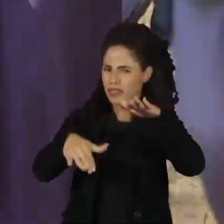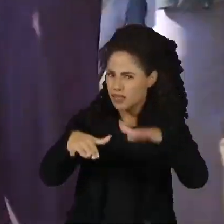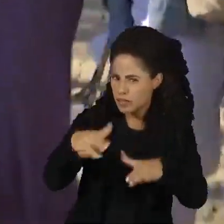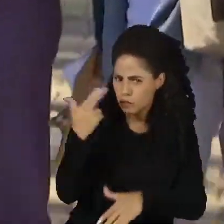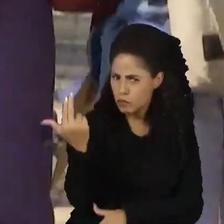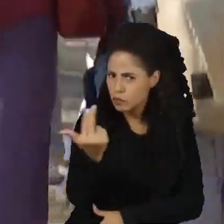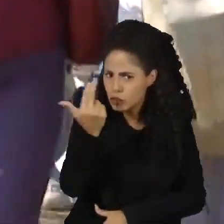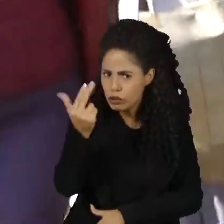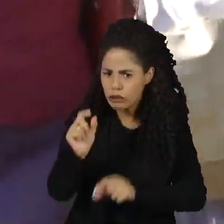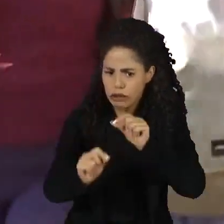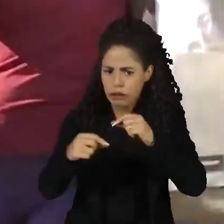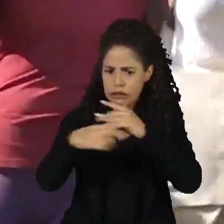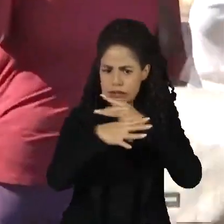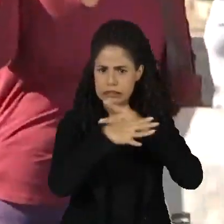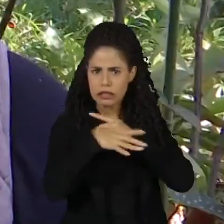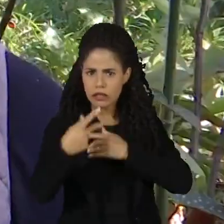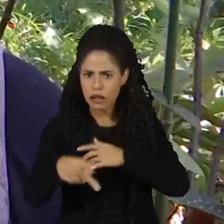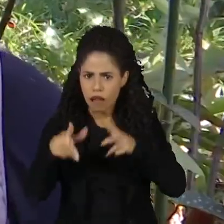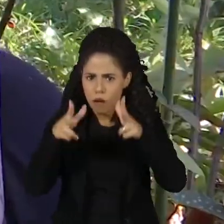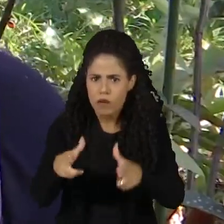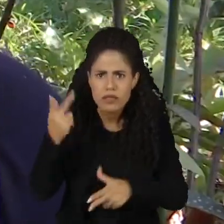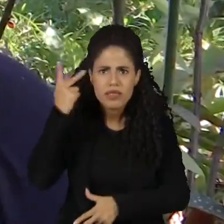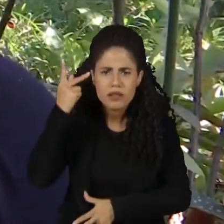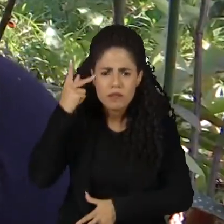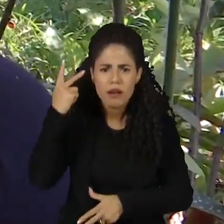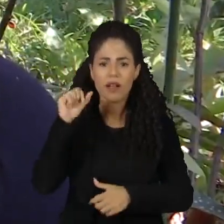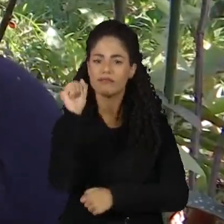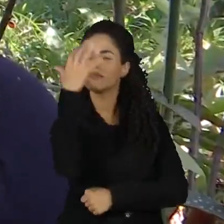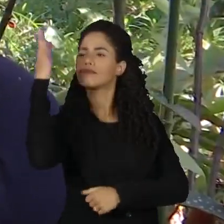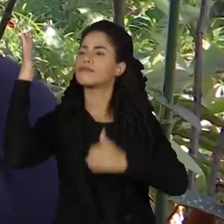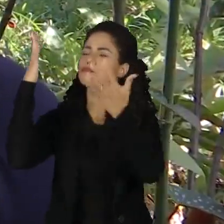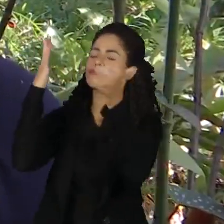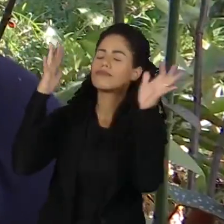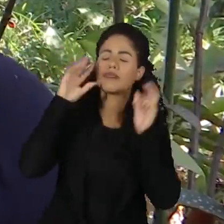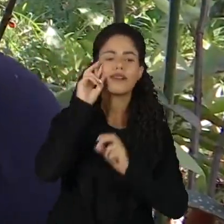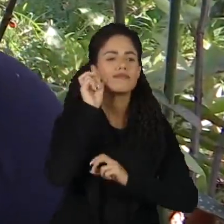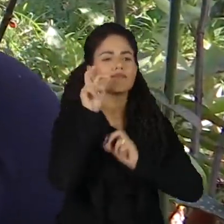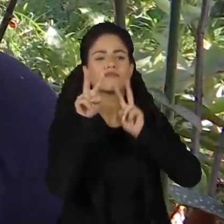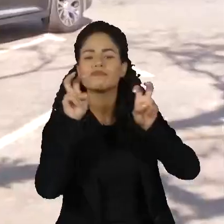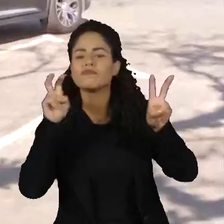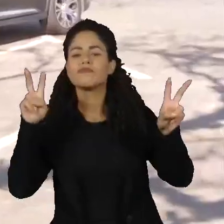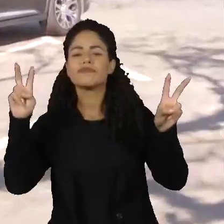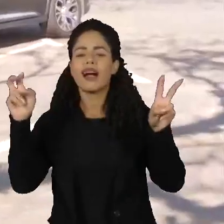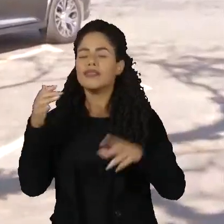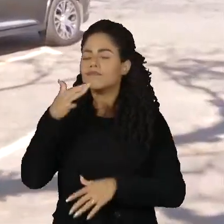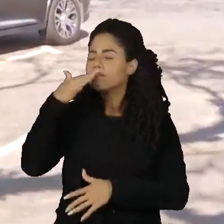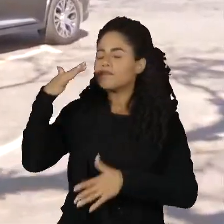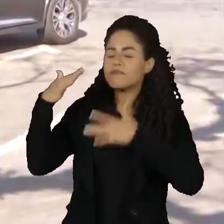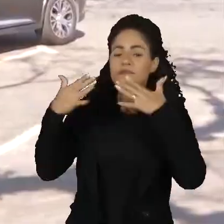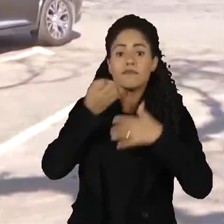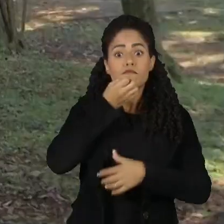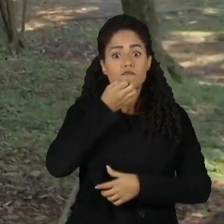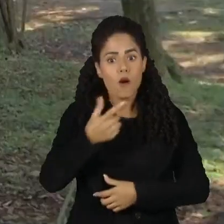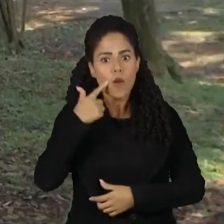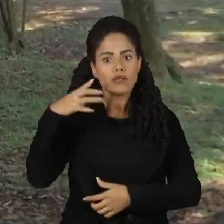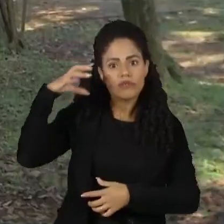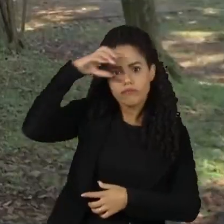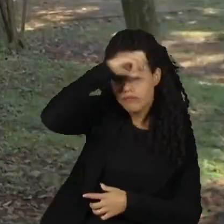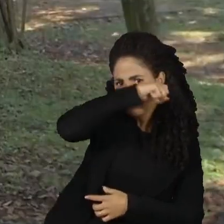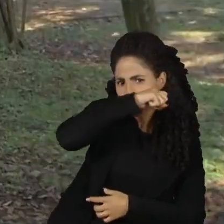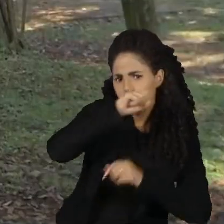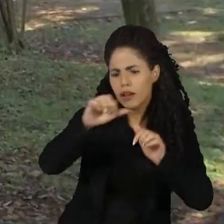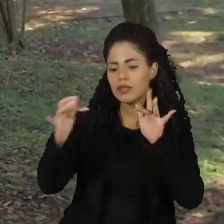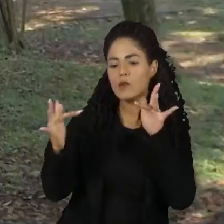quem vive em uma cidade como São Paulo. Trazer paz, conhecimento, estar mais próximo da natureza. A gente tem muito a aprender com a natureza. Estar